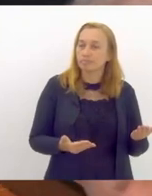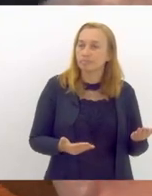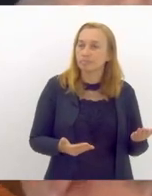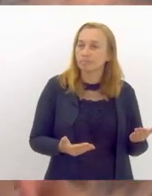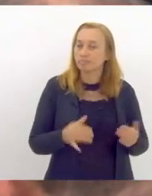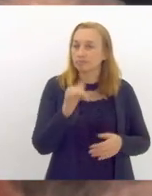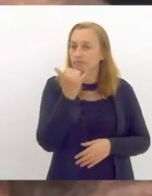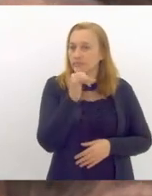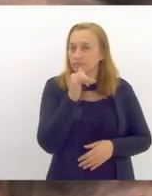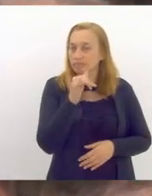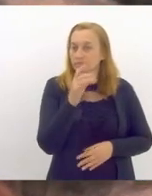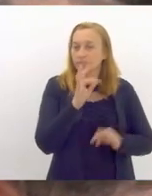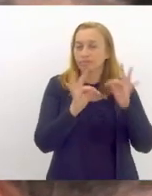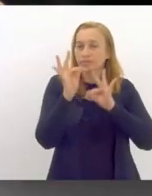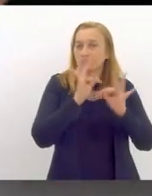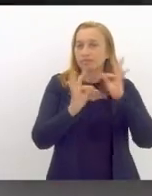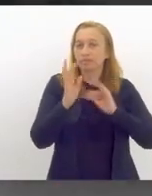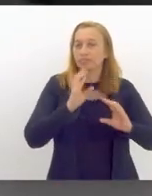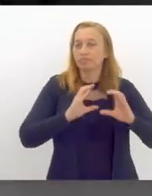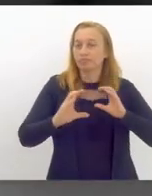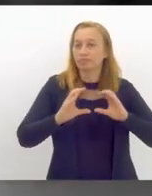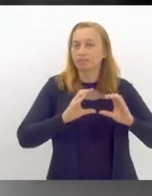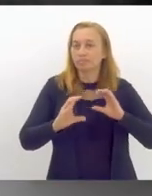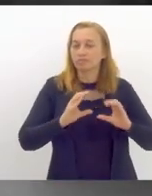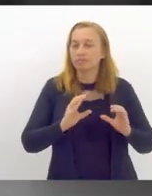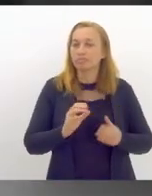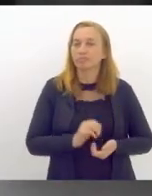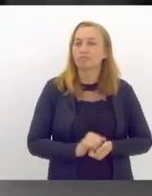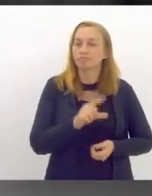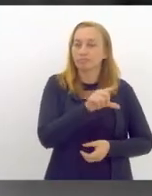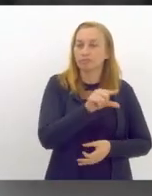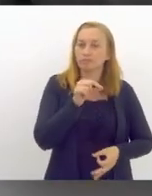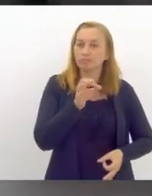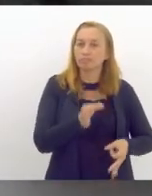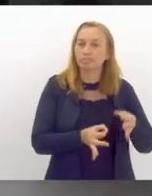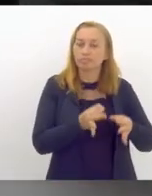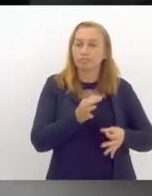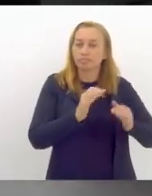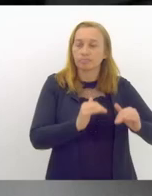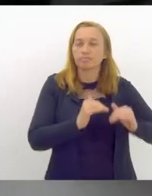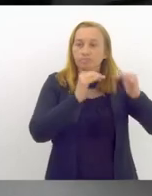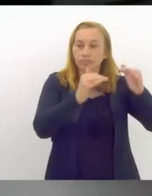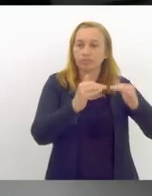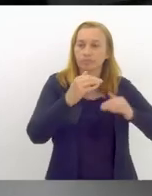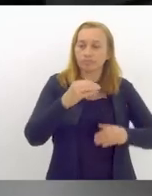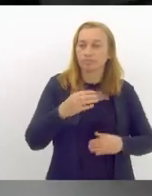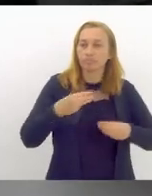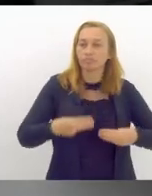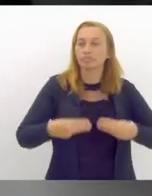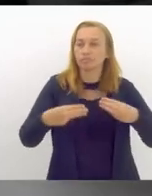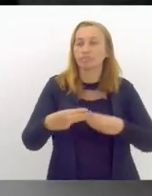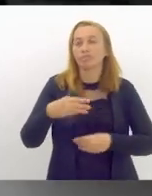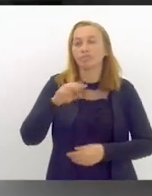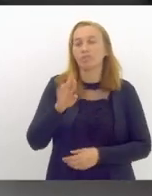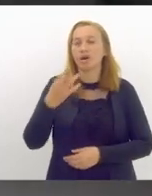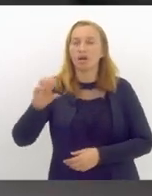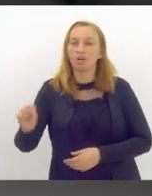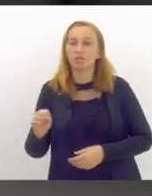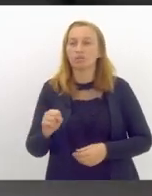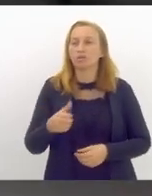energia telecomunicações que a decisão do ministro Barroso foi para valer a partir de